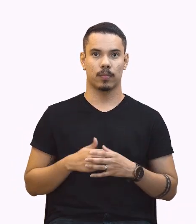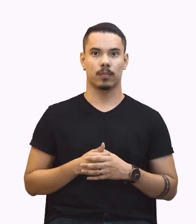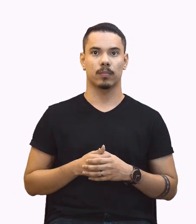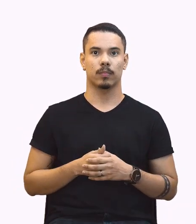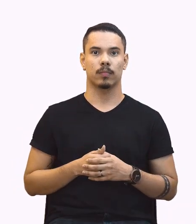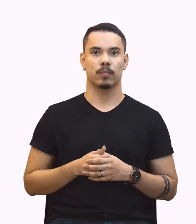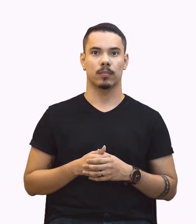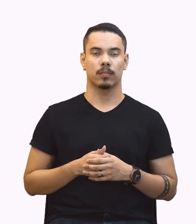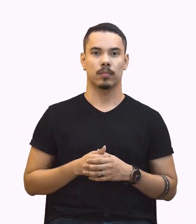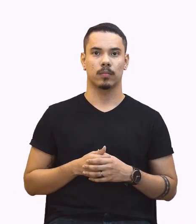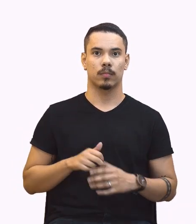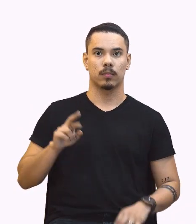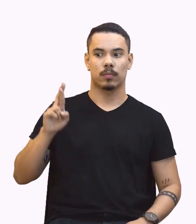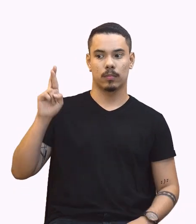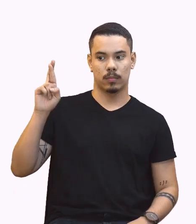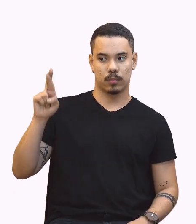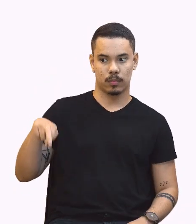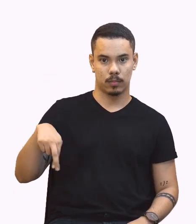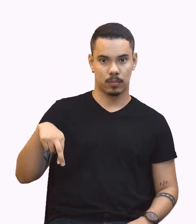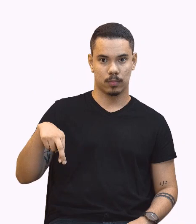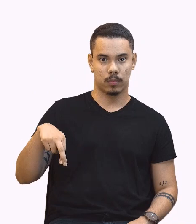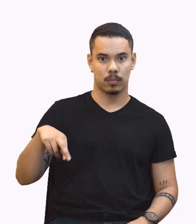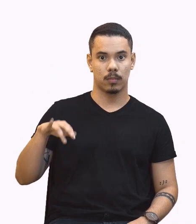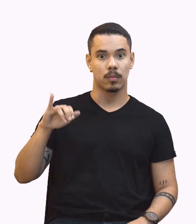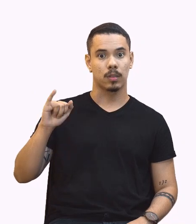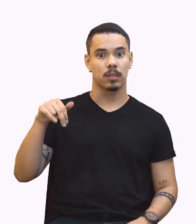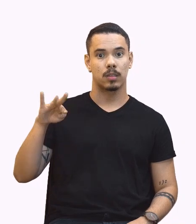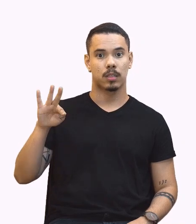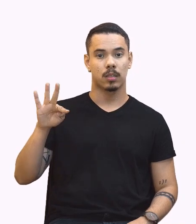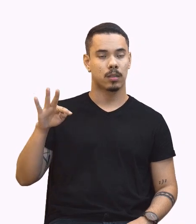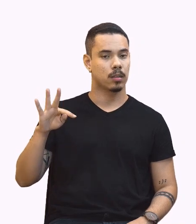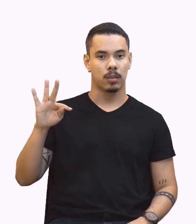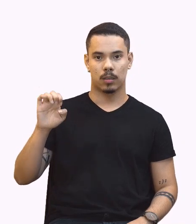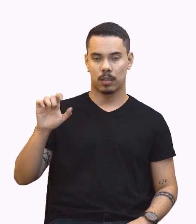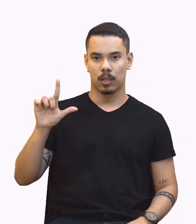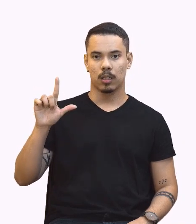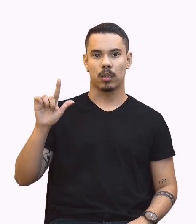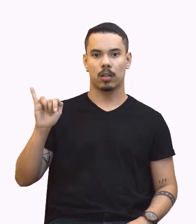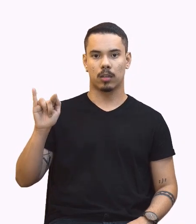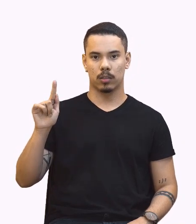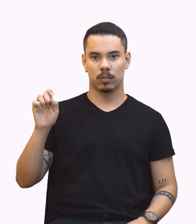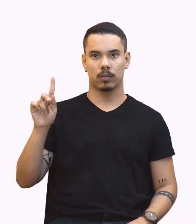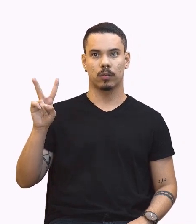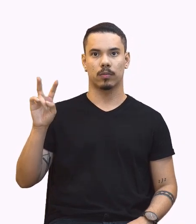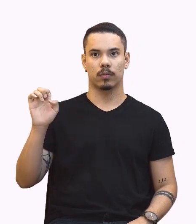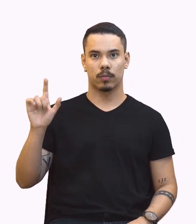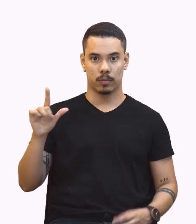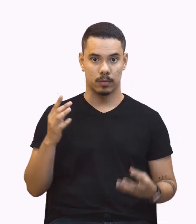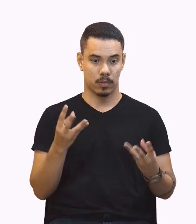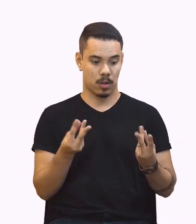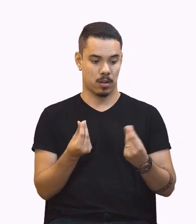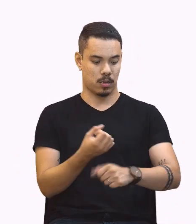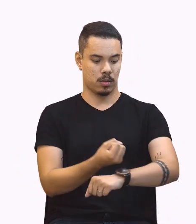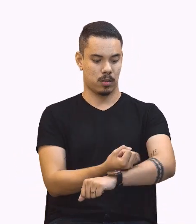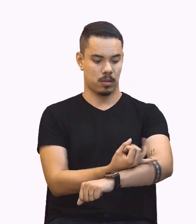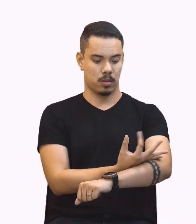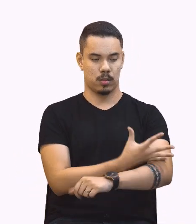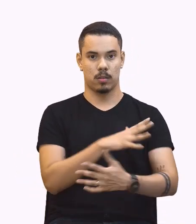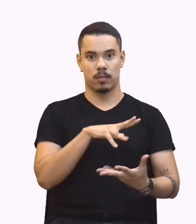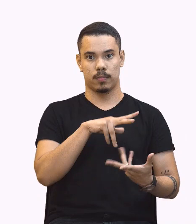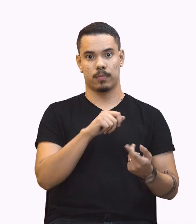Razão, mundo inteligível. Sensação, mundo sensível.